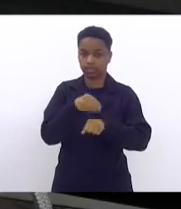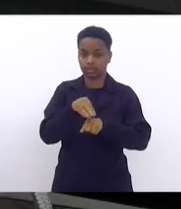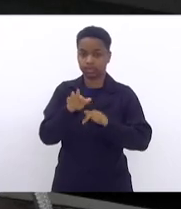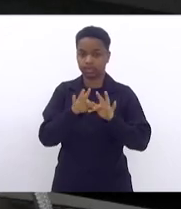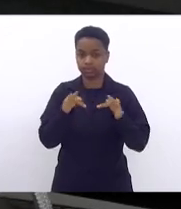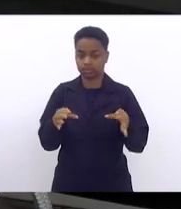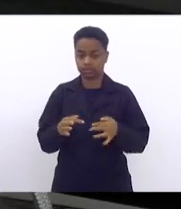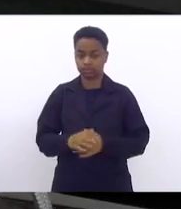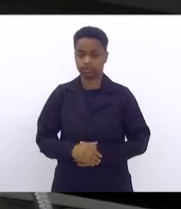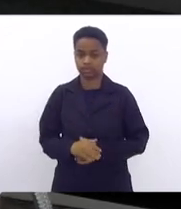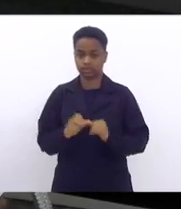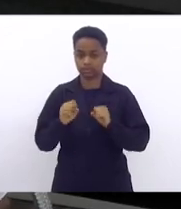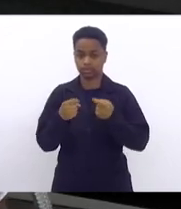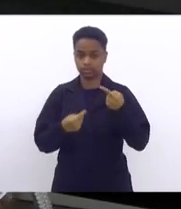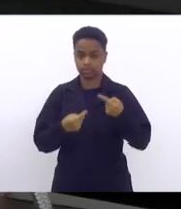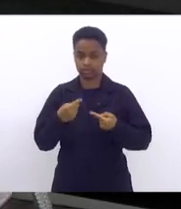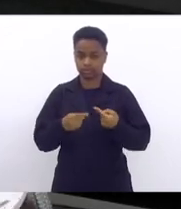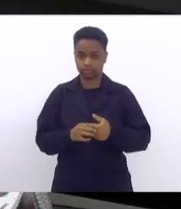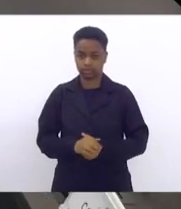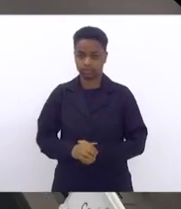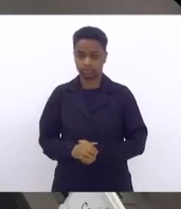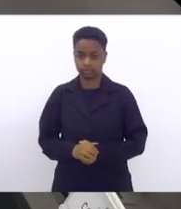indicação simples. Em discussão.